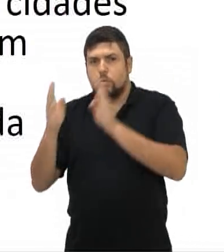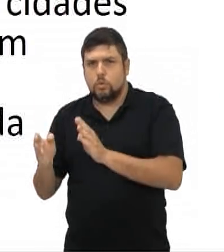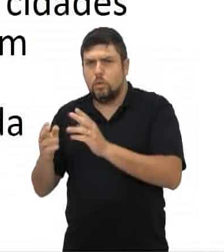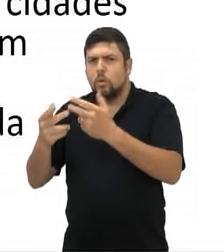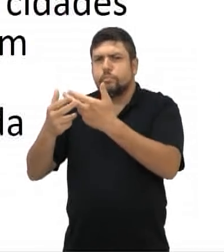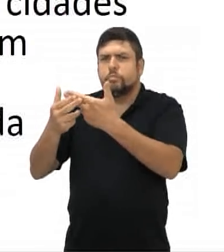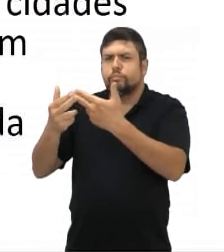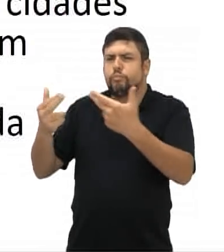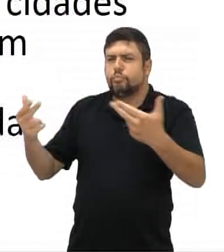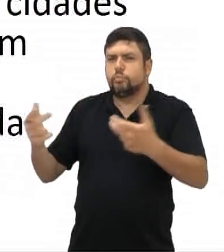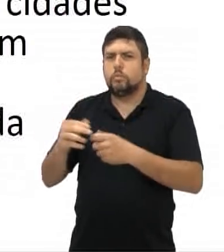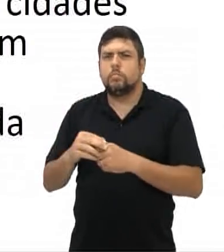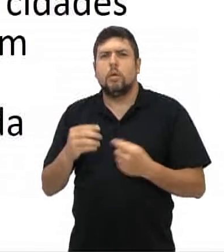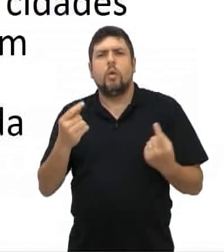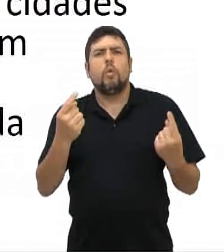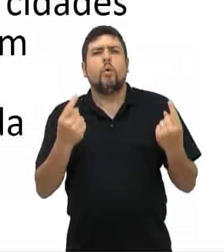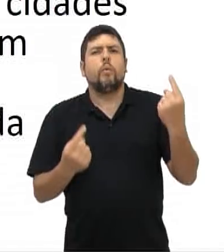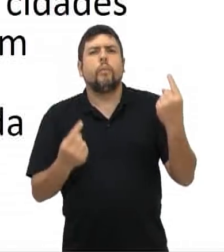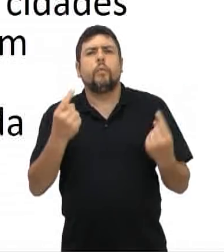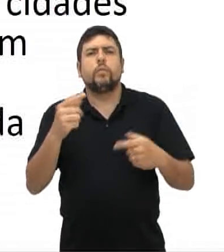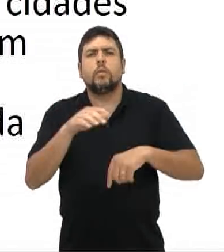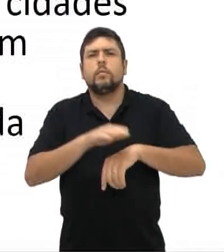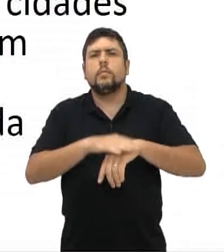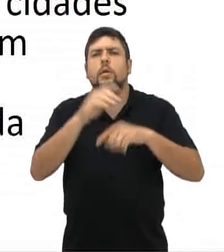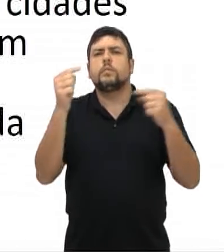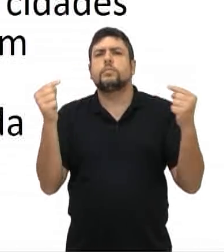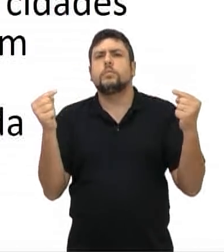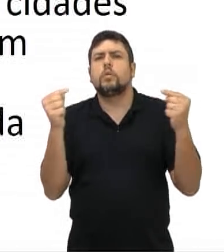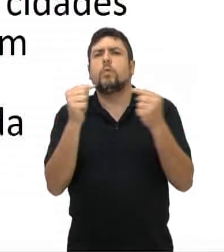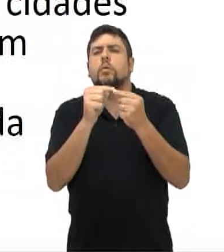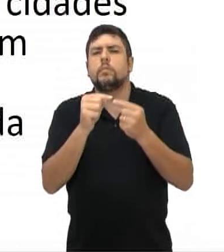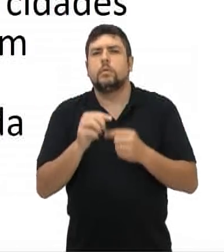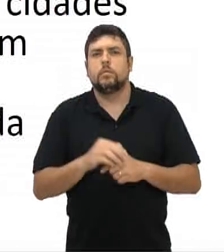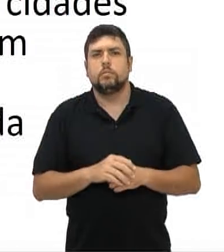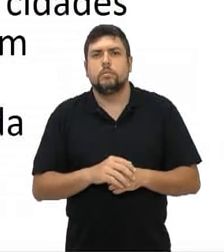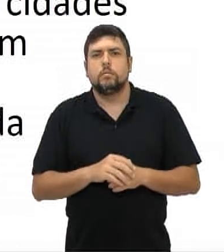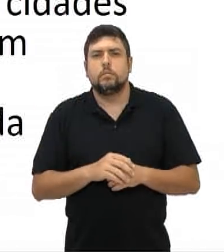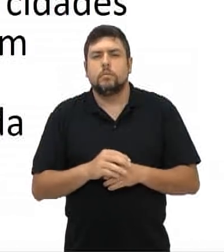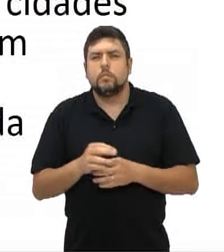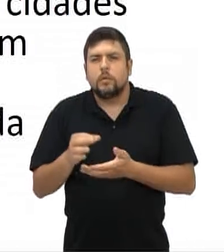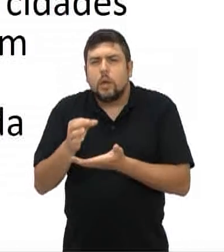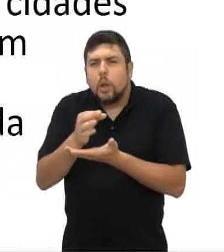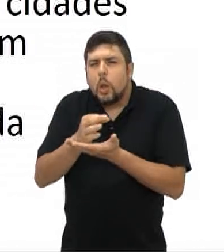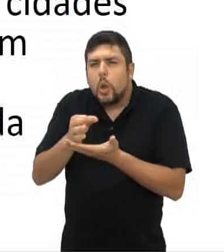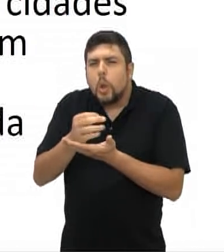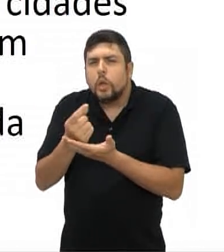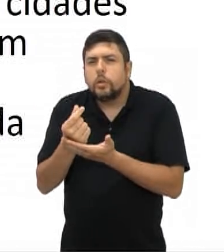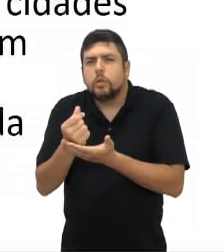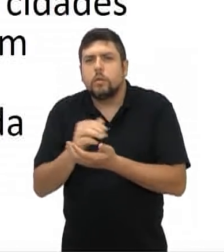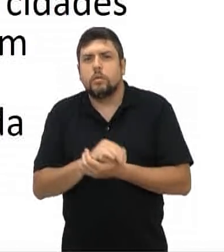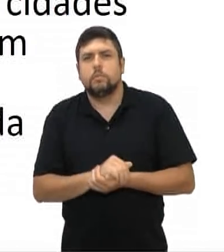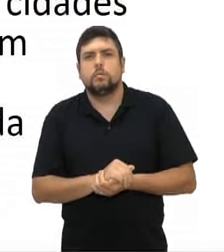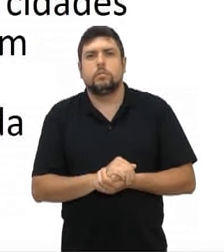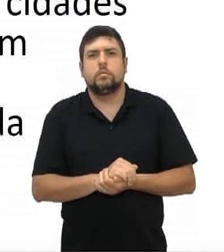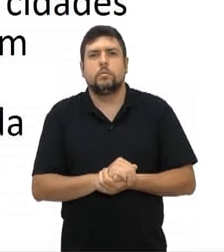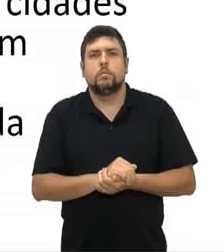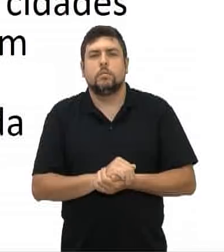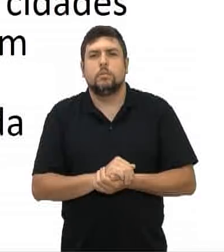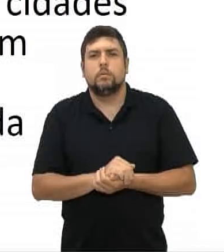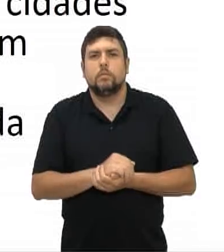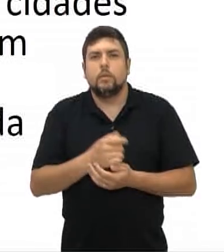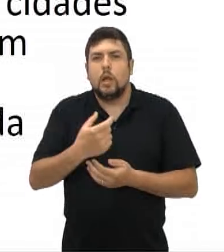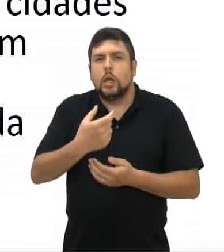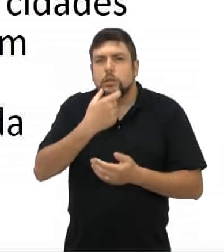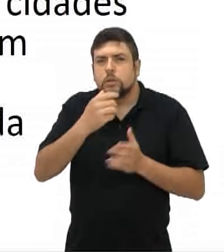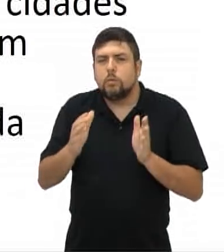quais unidades que melhor são usadas para medir a altura de uma moeda, a massa de um pacote de